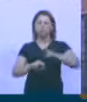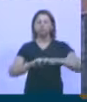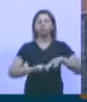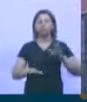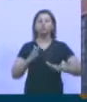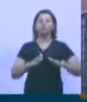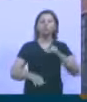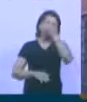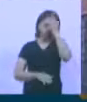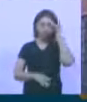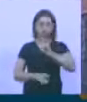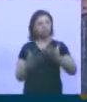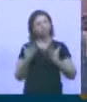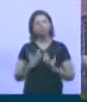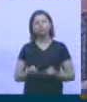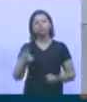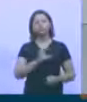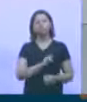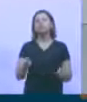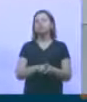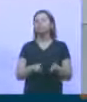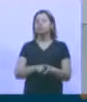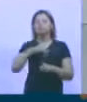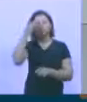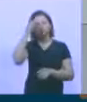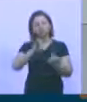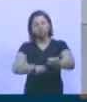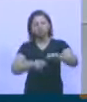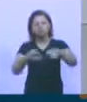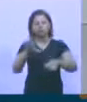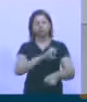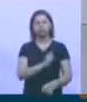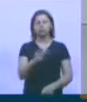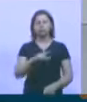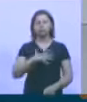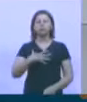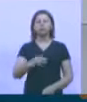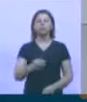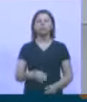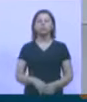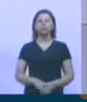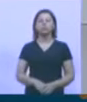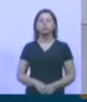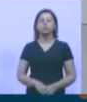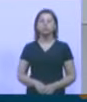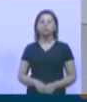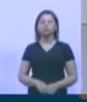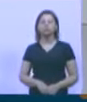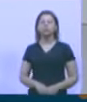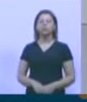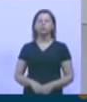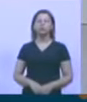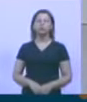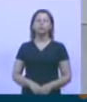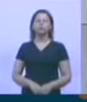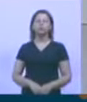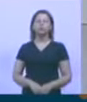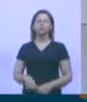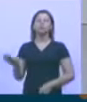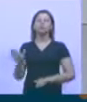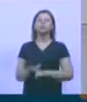não receberam amor, portanto, não sabem também dar amor para os seus filhos. What was Jesus's greatest suffering? Qual foi